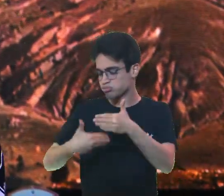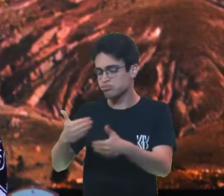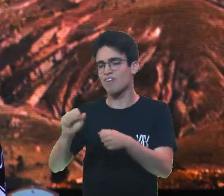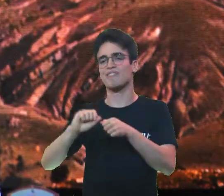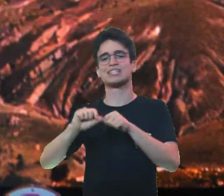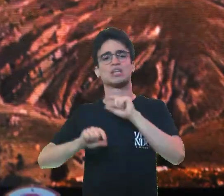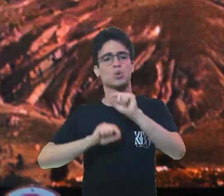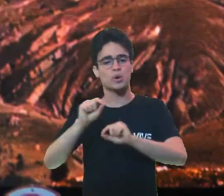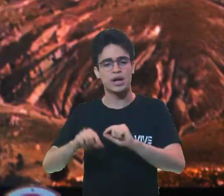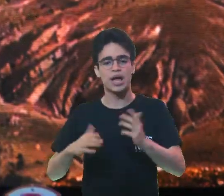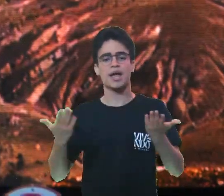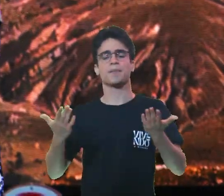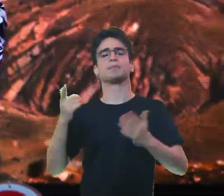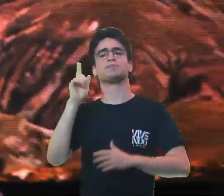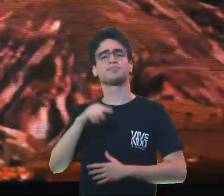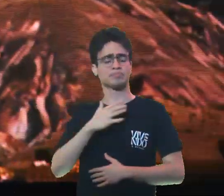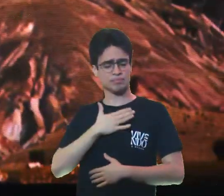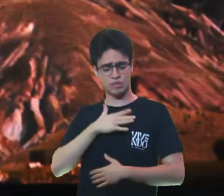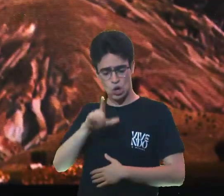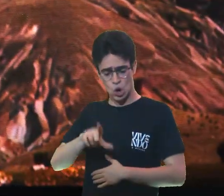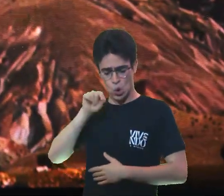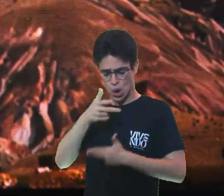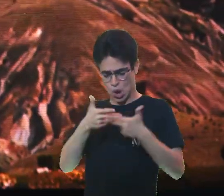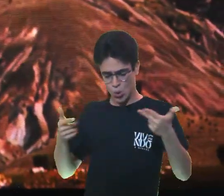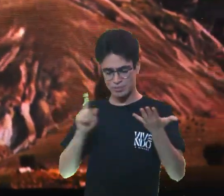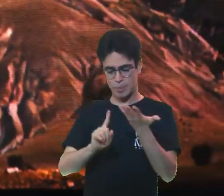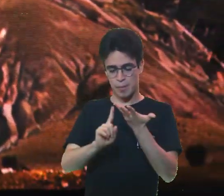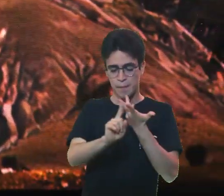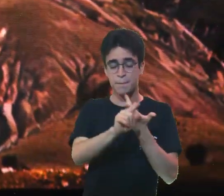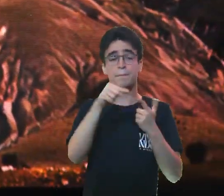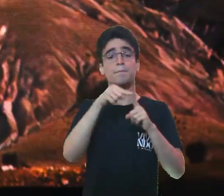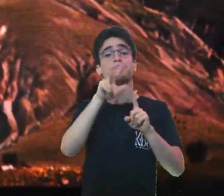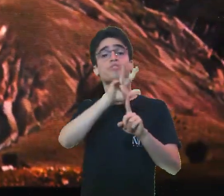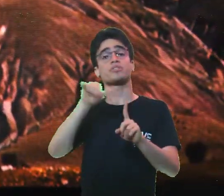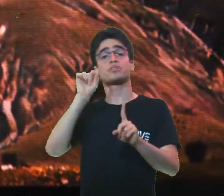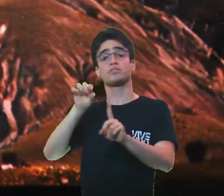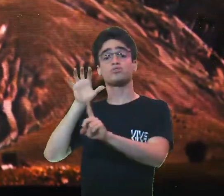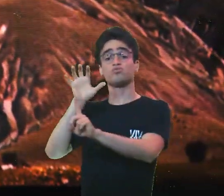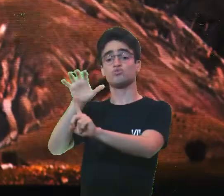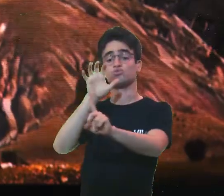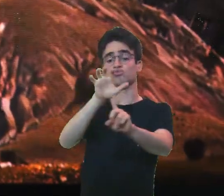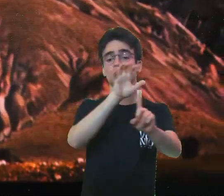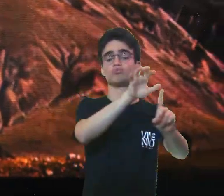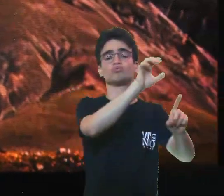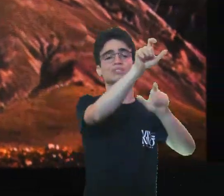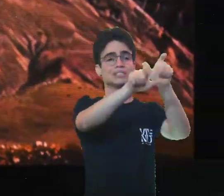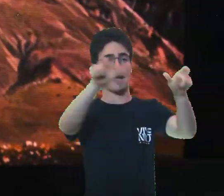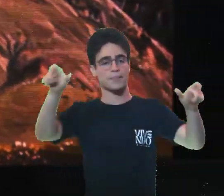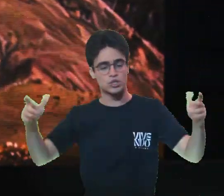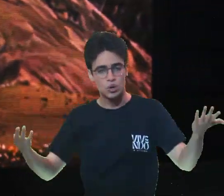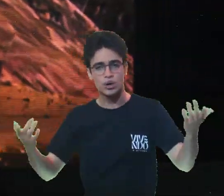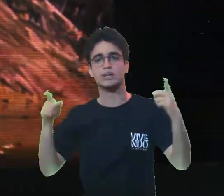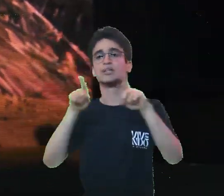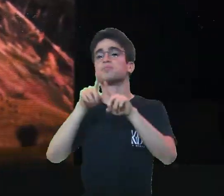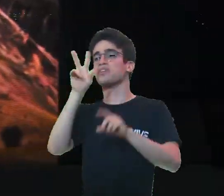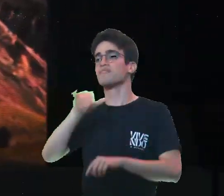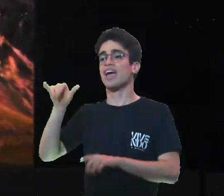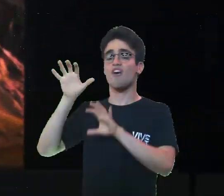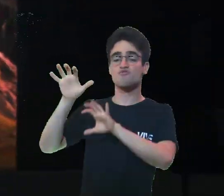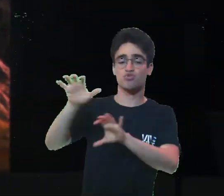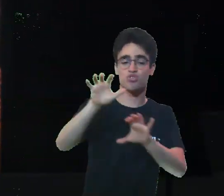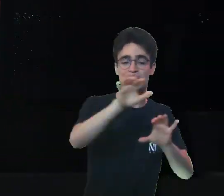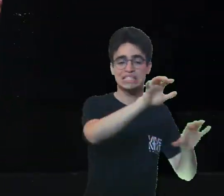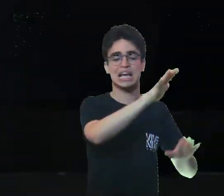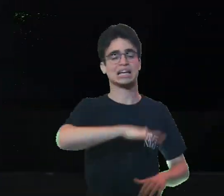dons, das minhas escolhas, que vai afetar as pessoas ao meu redor, vai afetar a minha geração